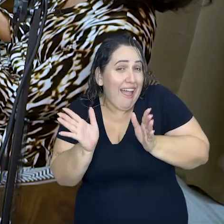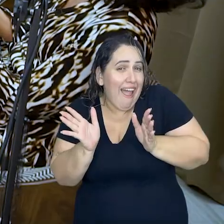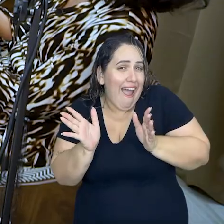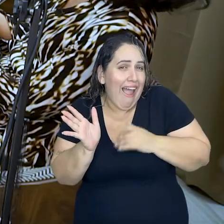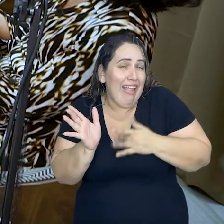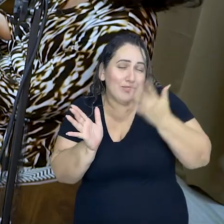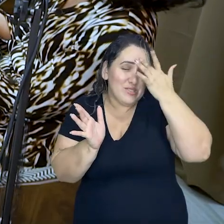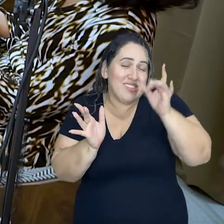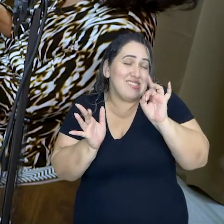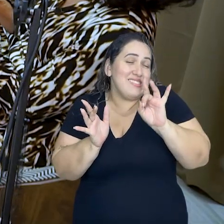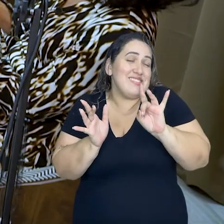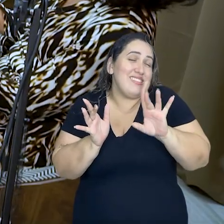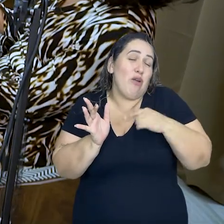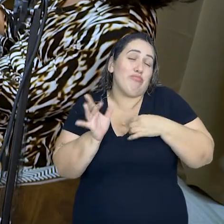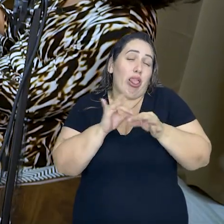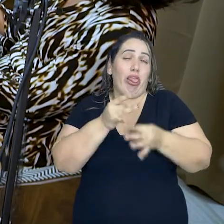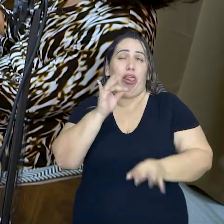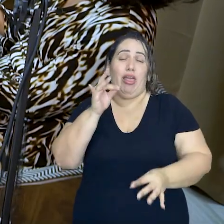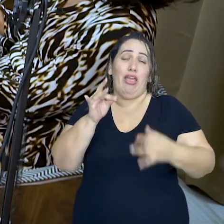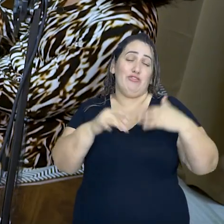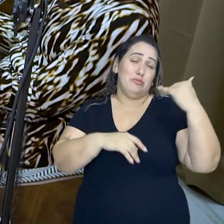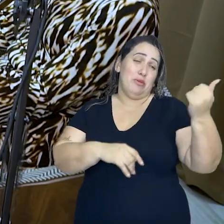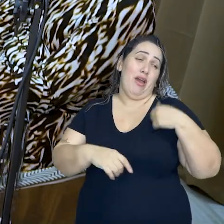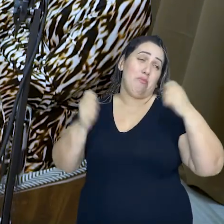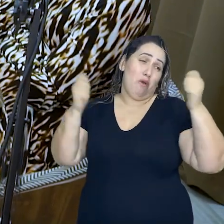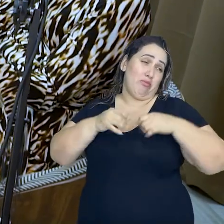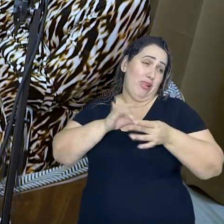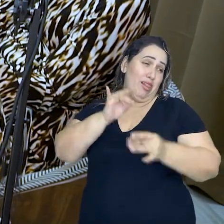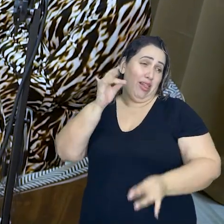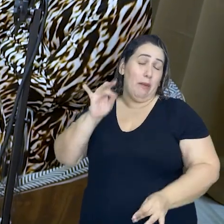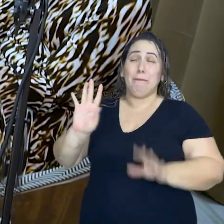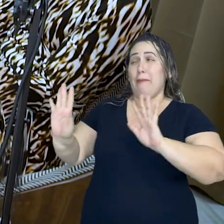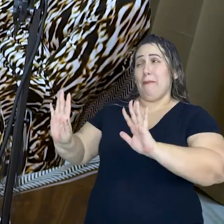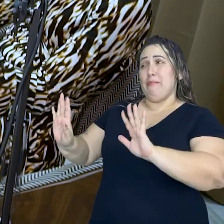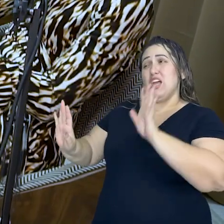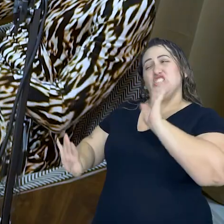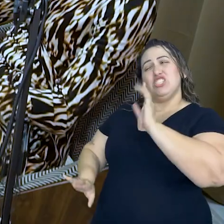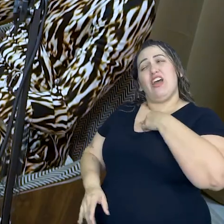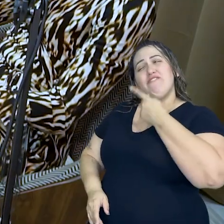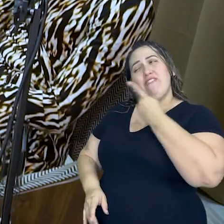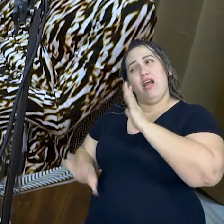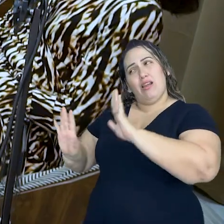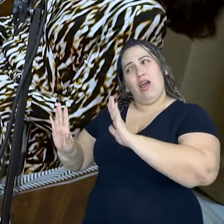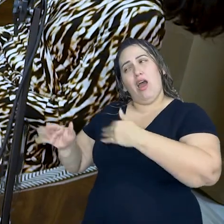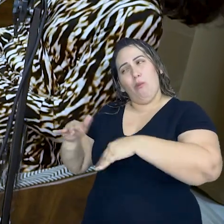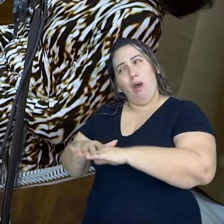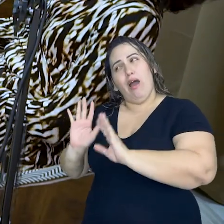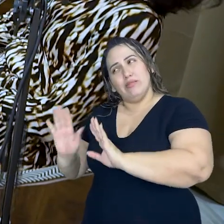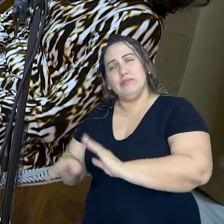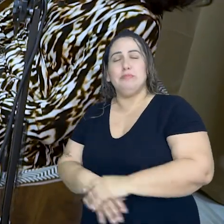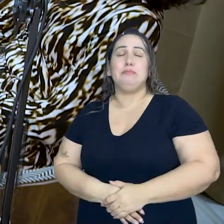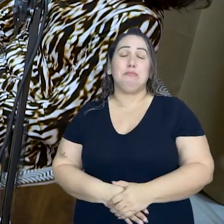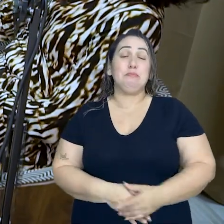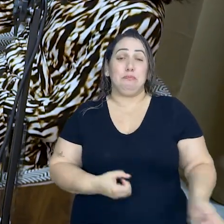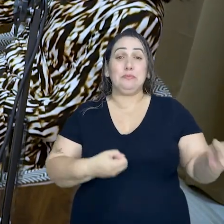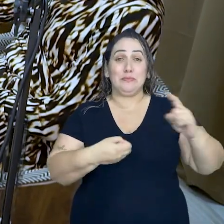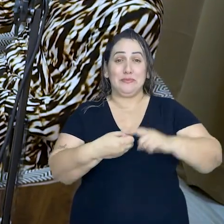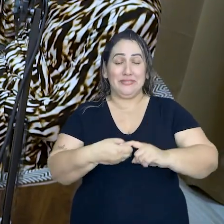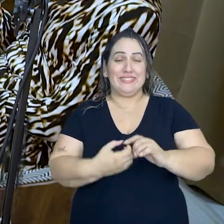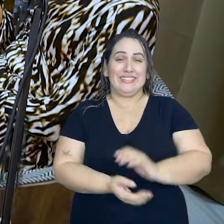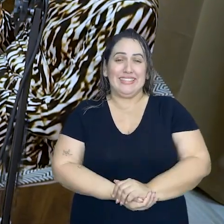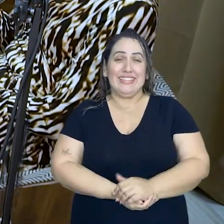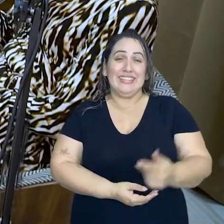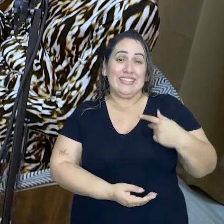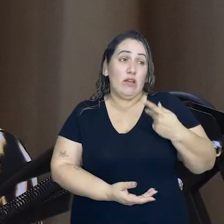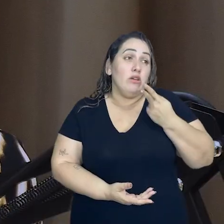estou falando demais, não mandei vocês me chamarem. Eu acho que a gente vai guardar esse para daqui a pouco, para daqui a pouco. Anuais. Pronto. Isso. Então é